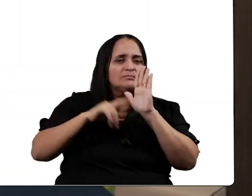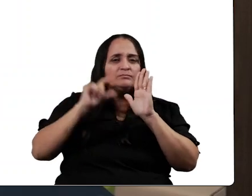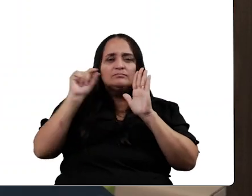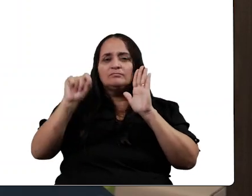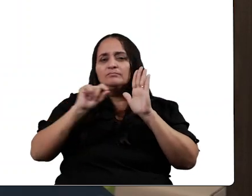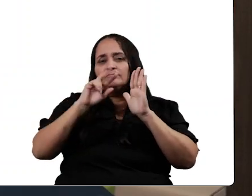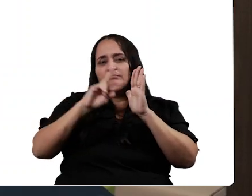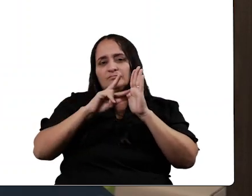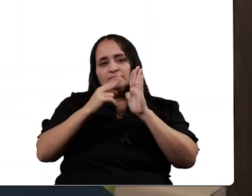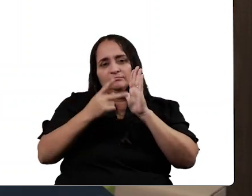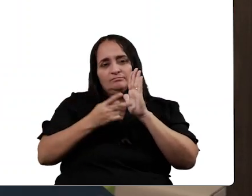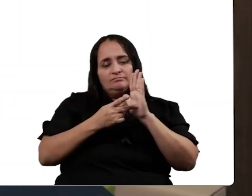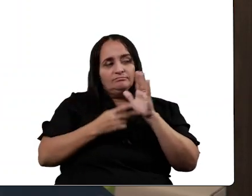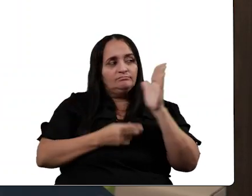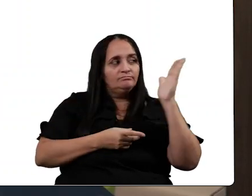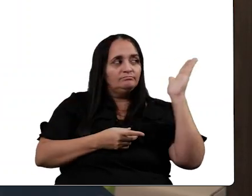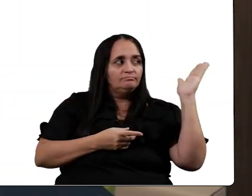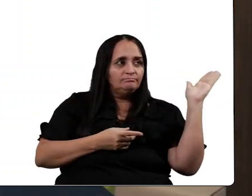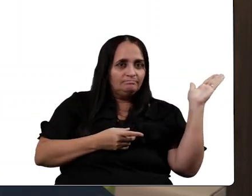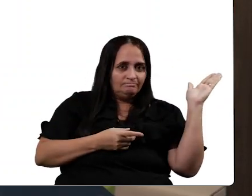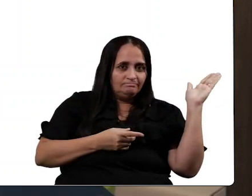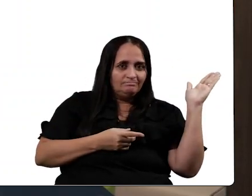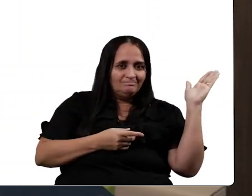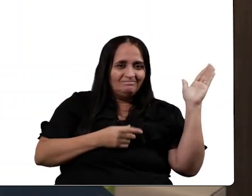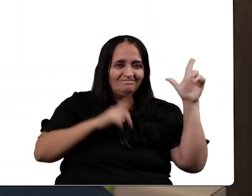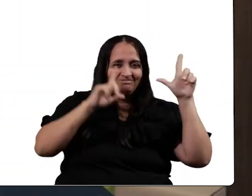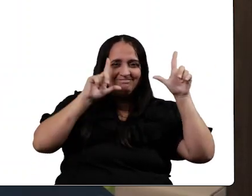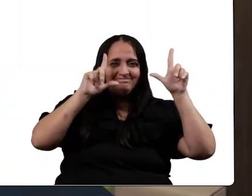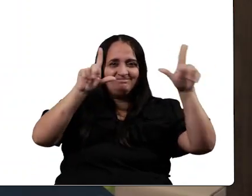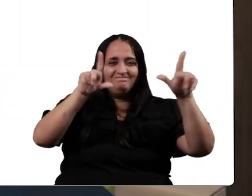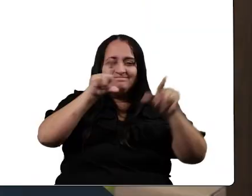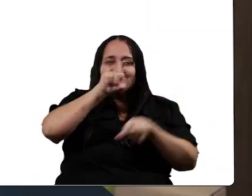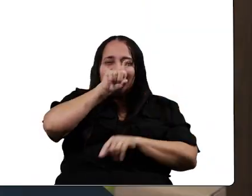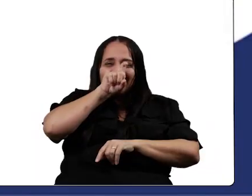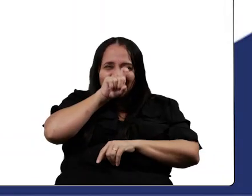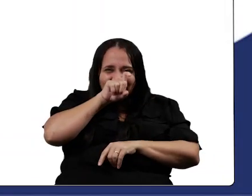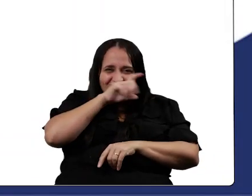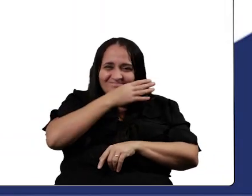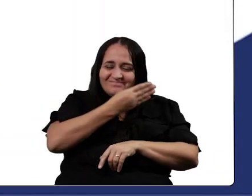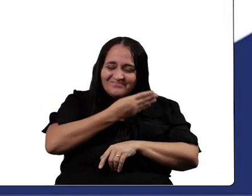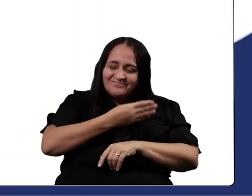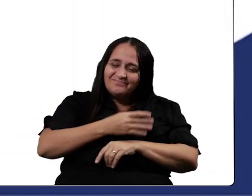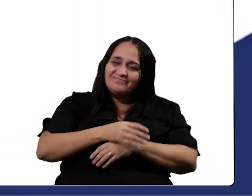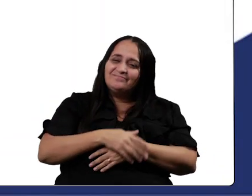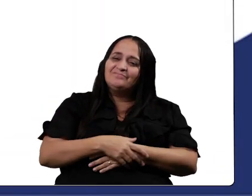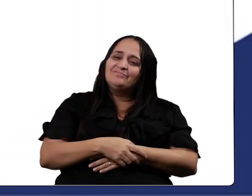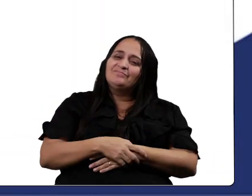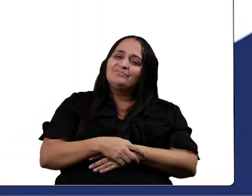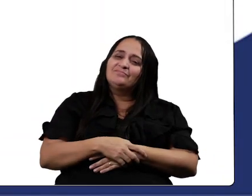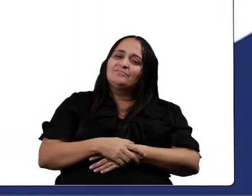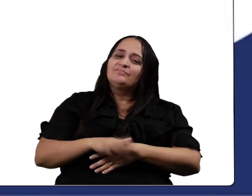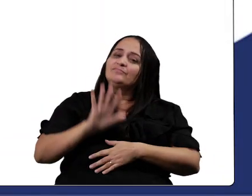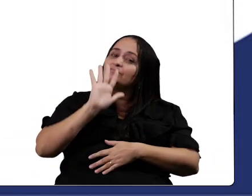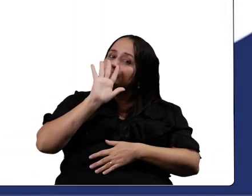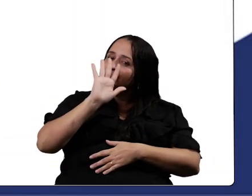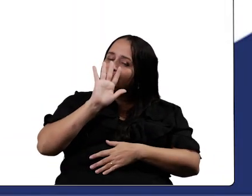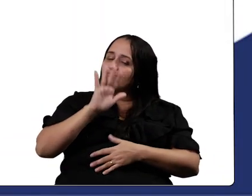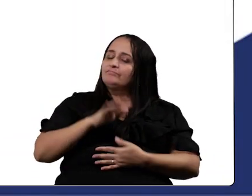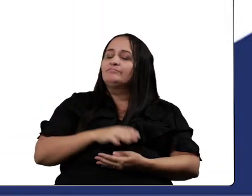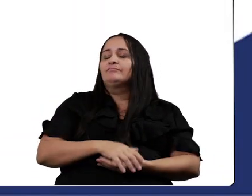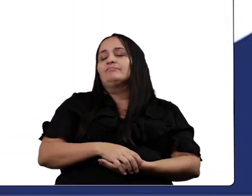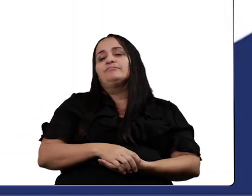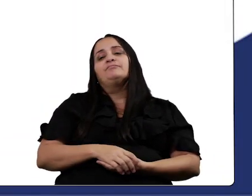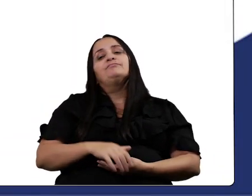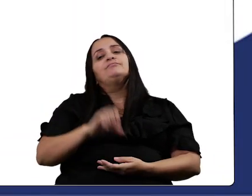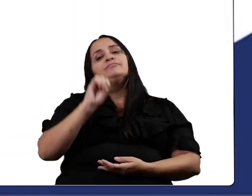viu lá do Brasil no Japão. Então, baseado nisso, vamos responder aqui essa questão. Se